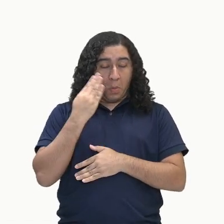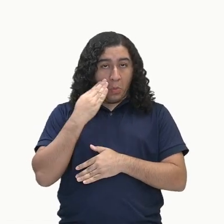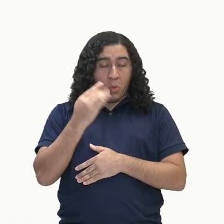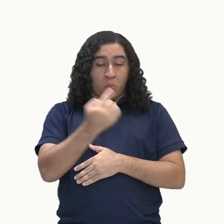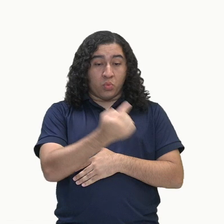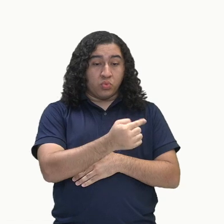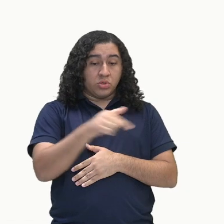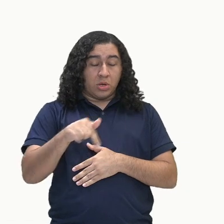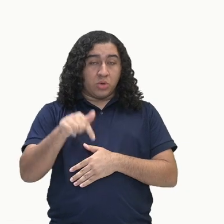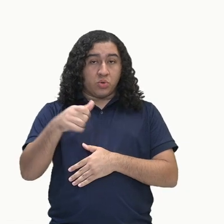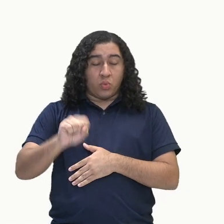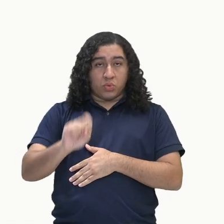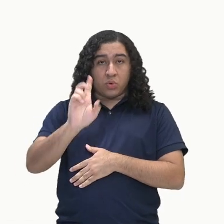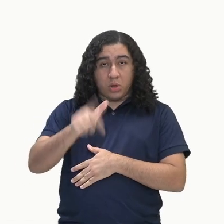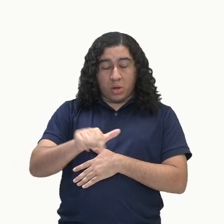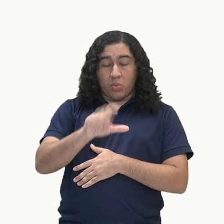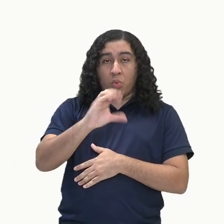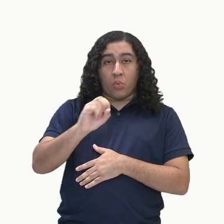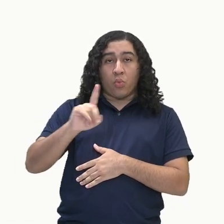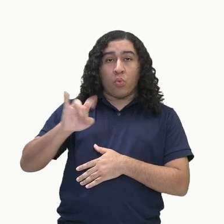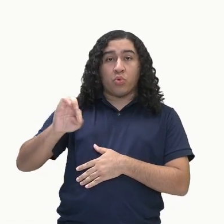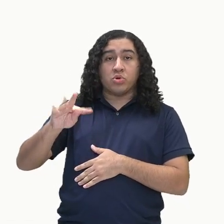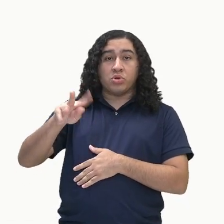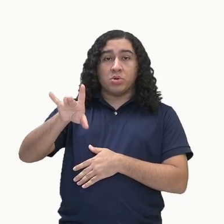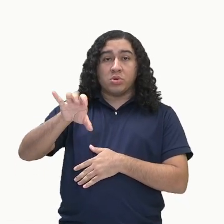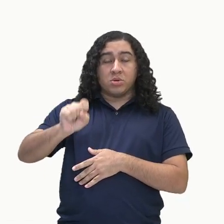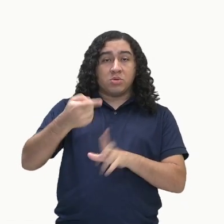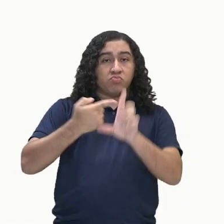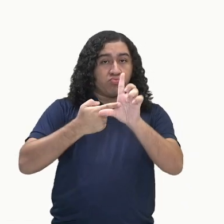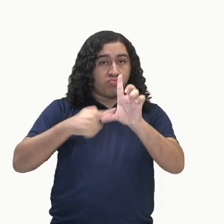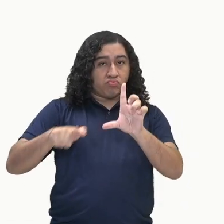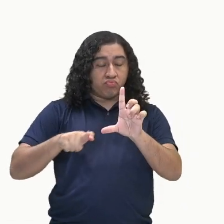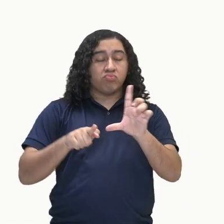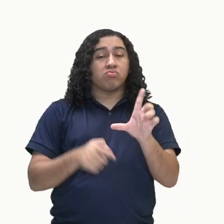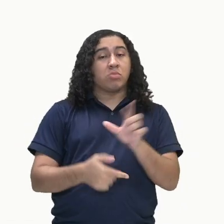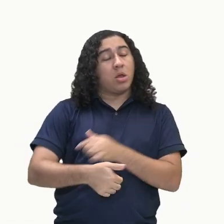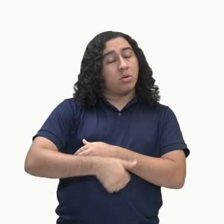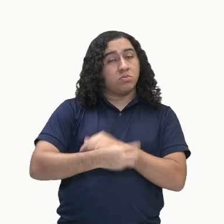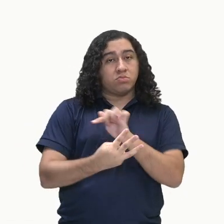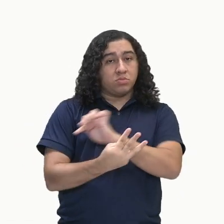possuem ângulos congruentes. Então, as 3 figuras, tanto